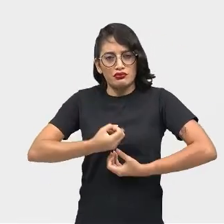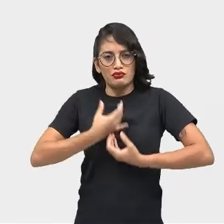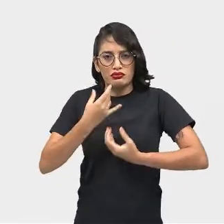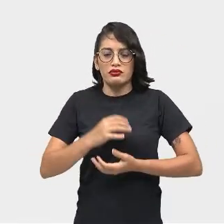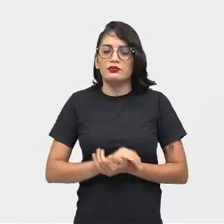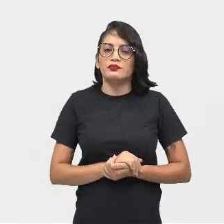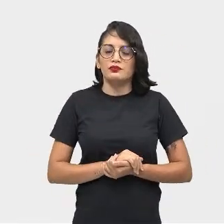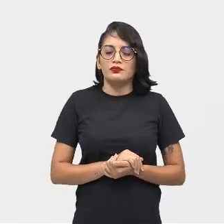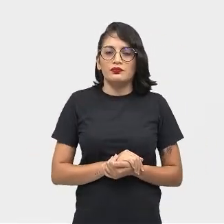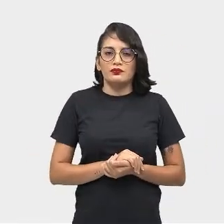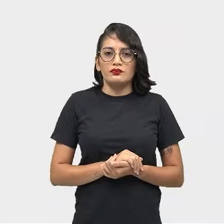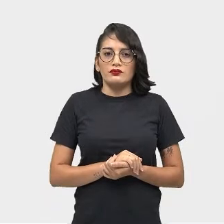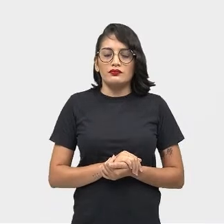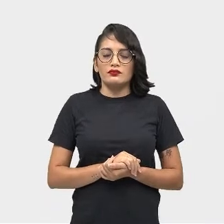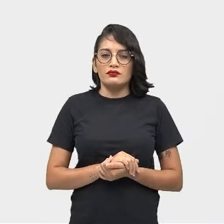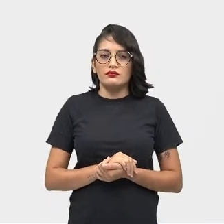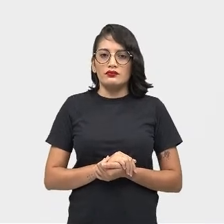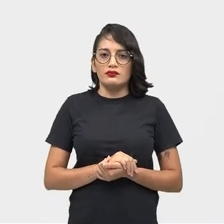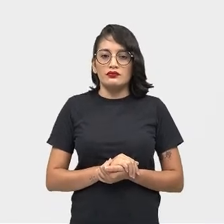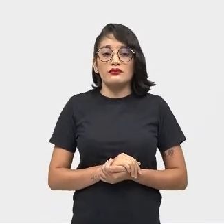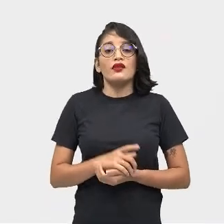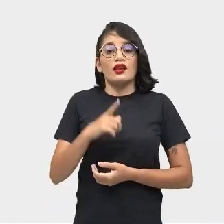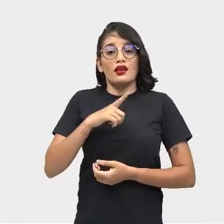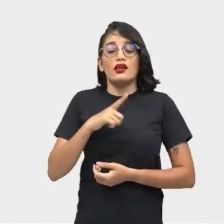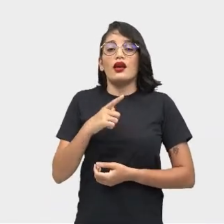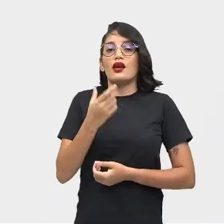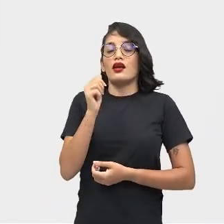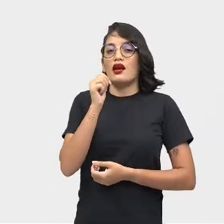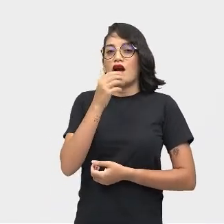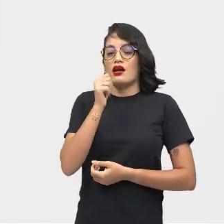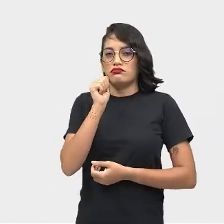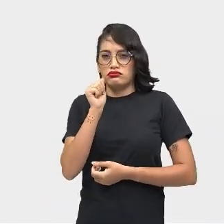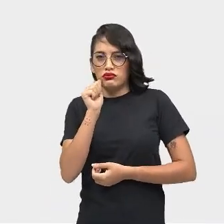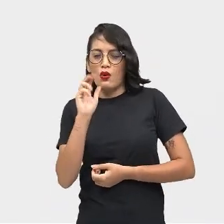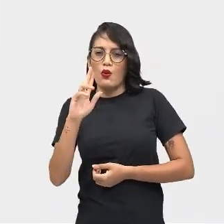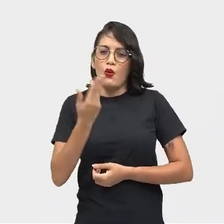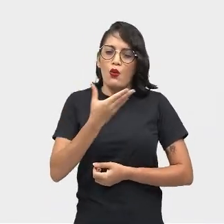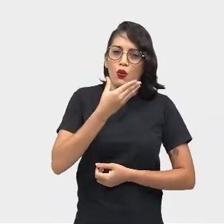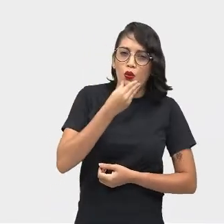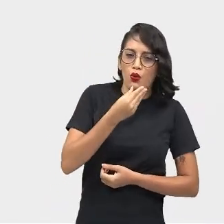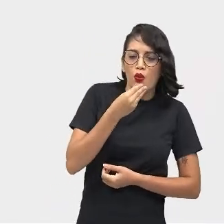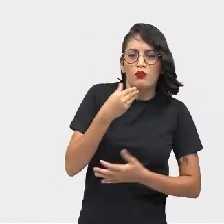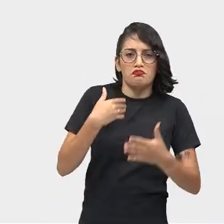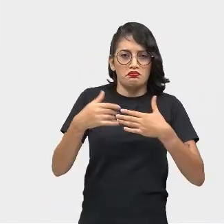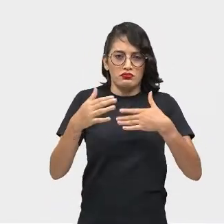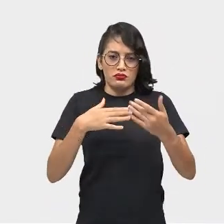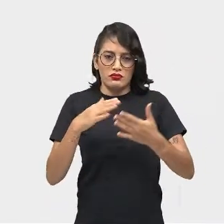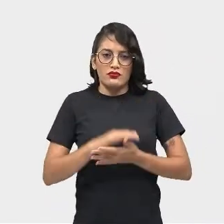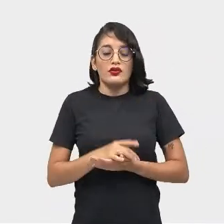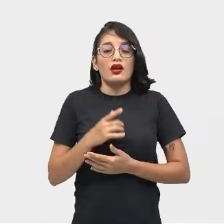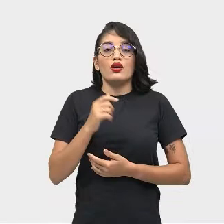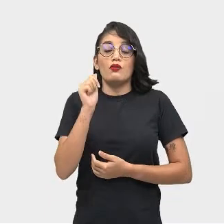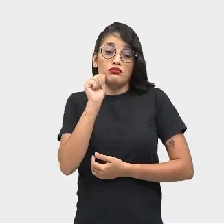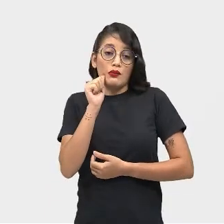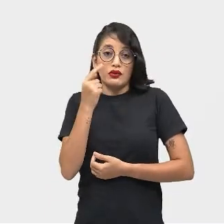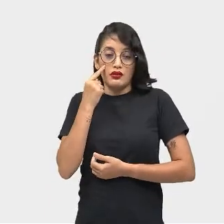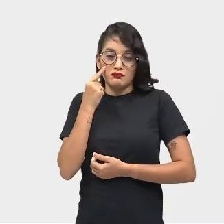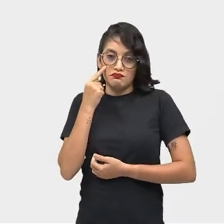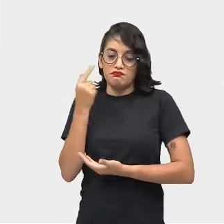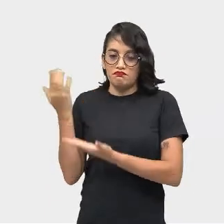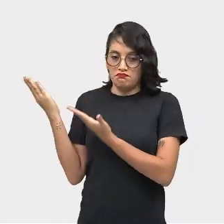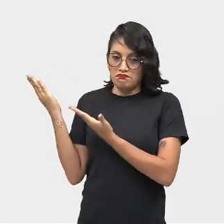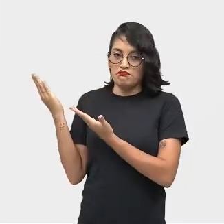temos naturalmente aqui a poetisa ou a poeta. Então, nós temos a Lúcia Góes, por